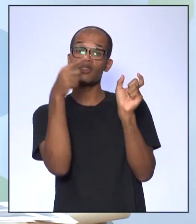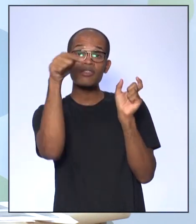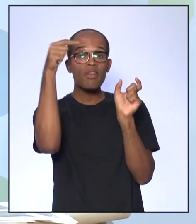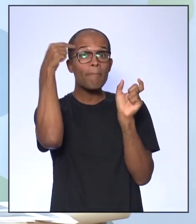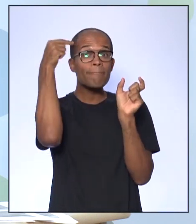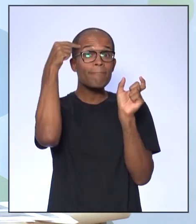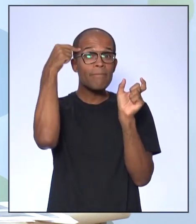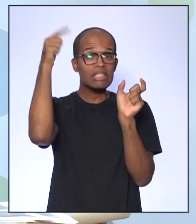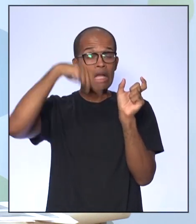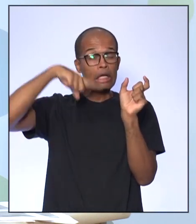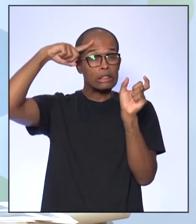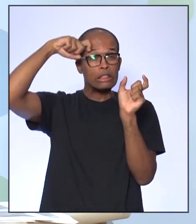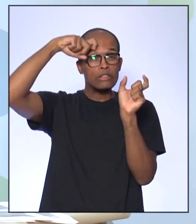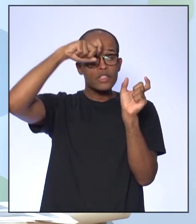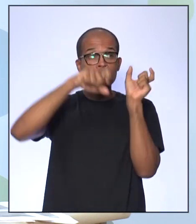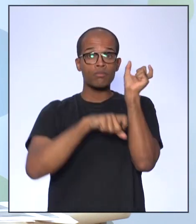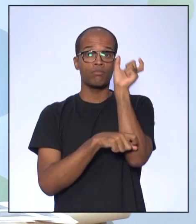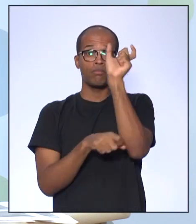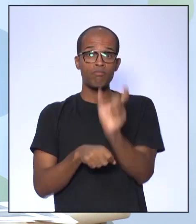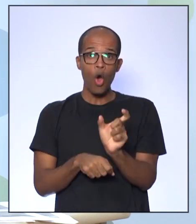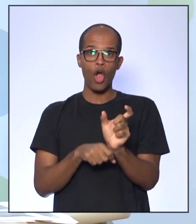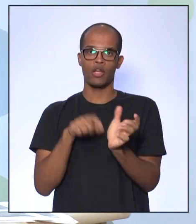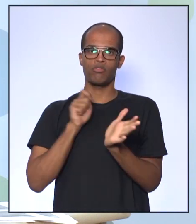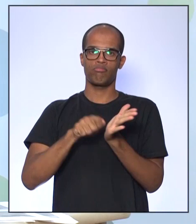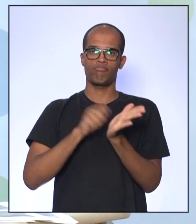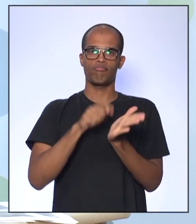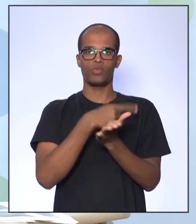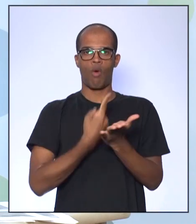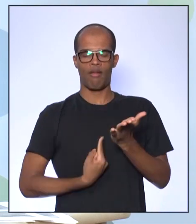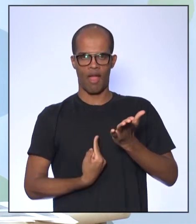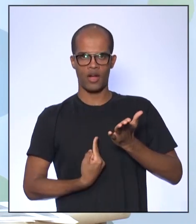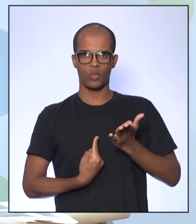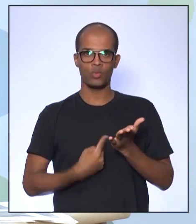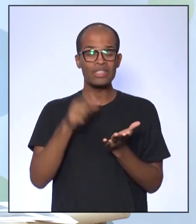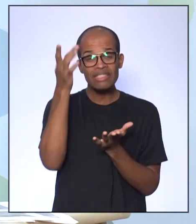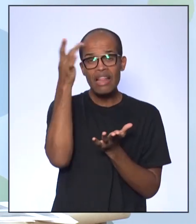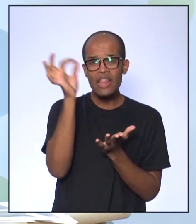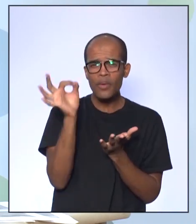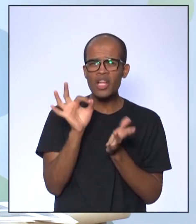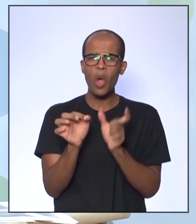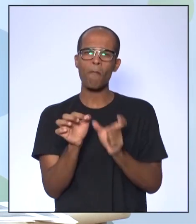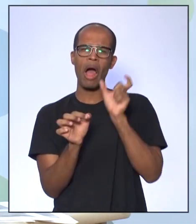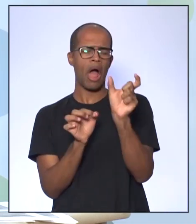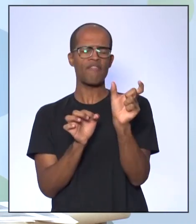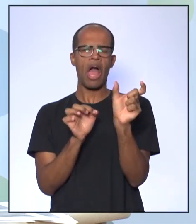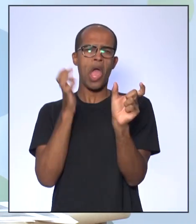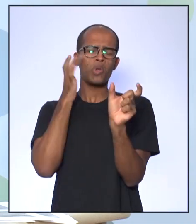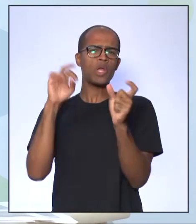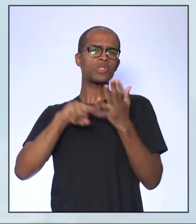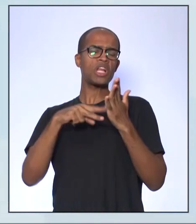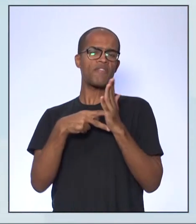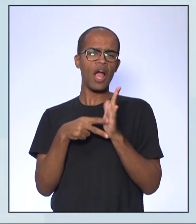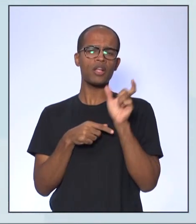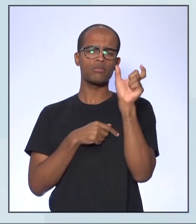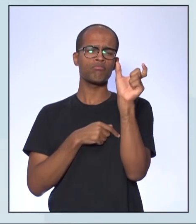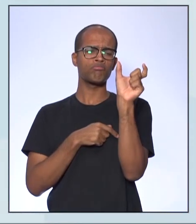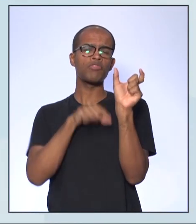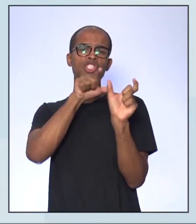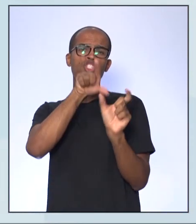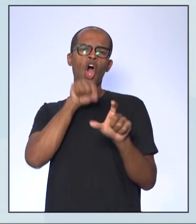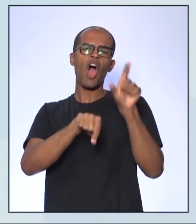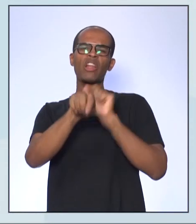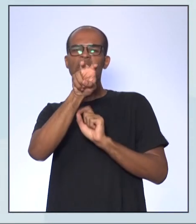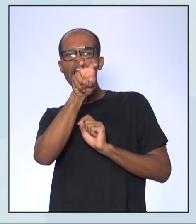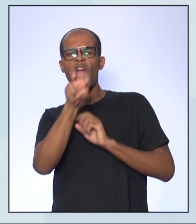são complicadas, tá certo? Que são difíceis de entender, palavrinhas que você, nossa, eu não sei o significado delas. Seleciona aí umas 5,